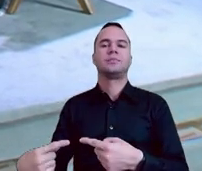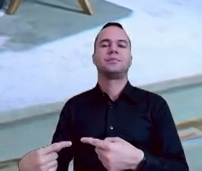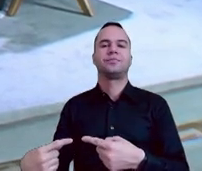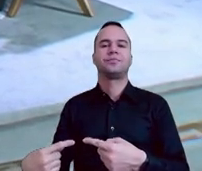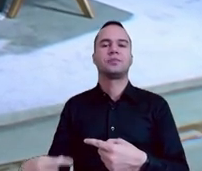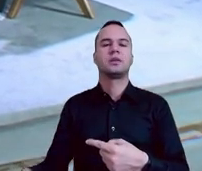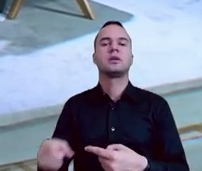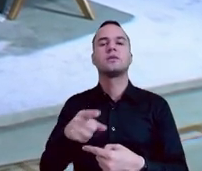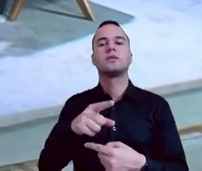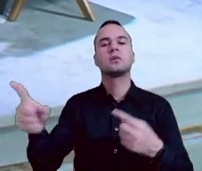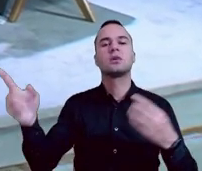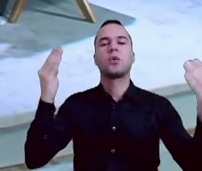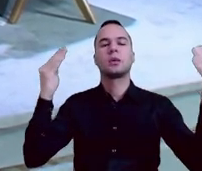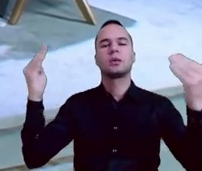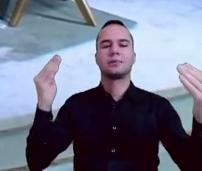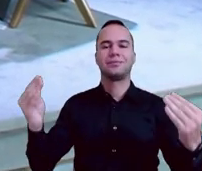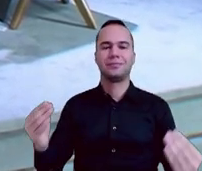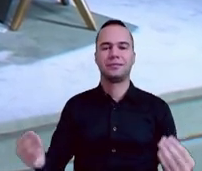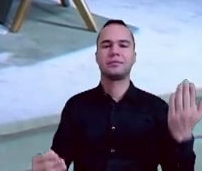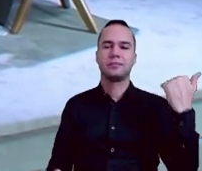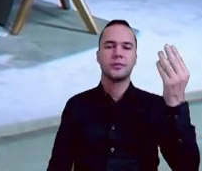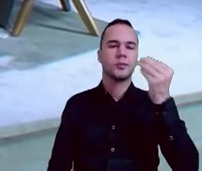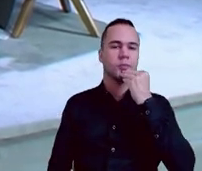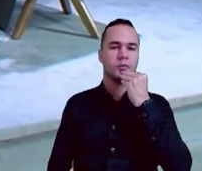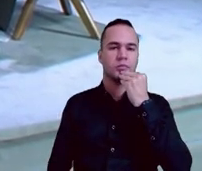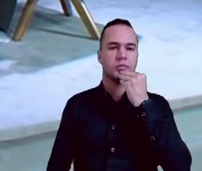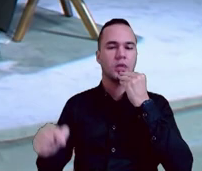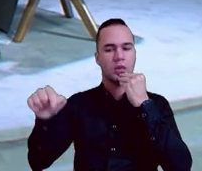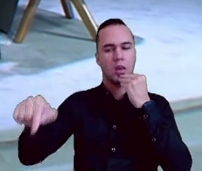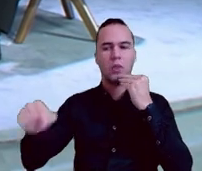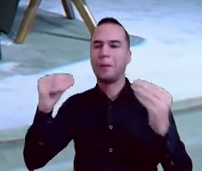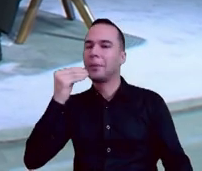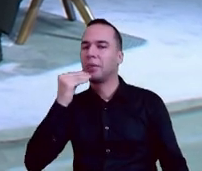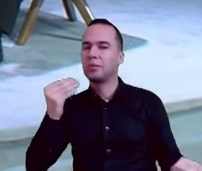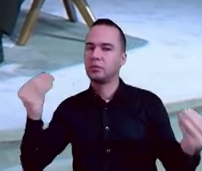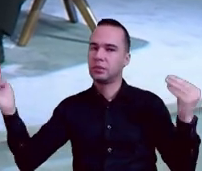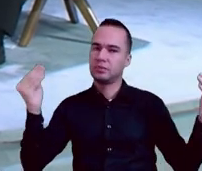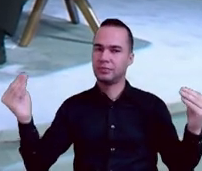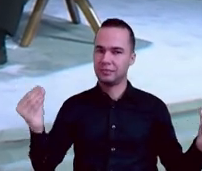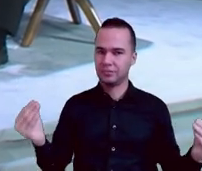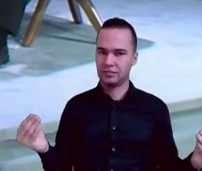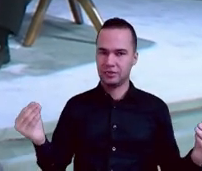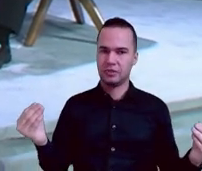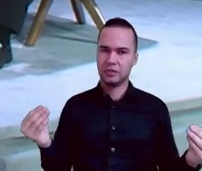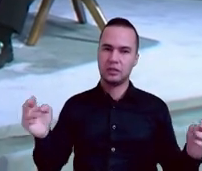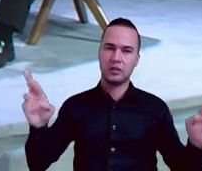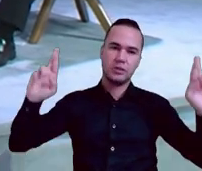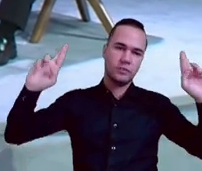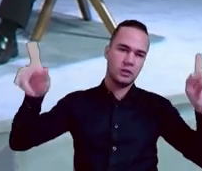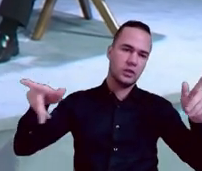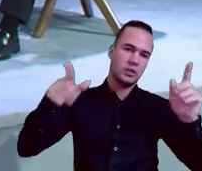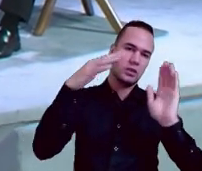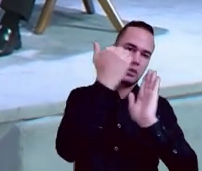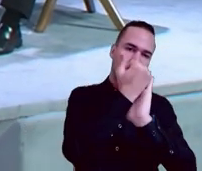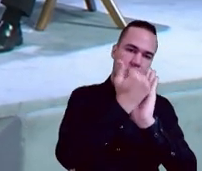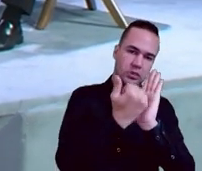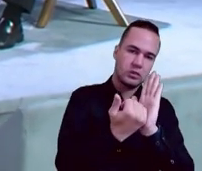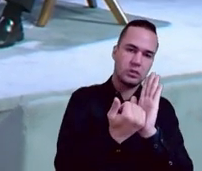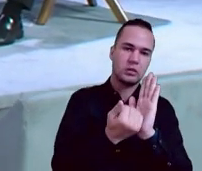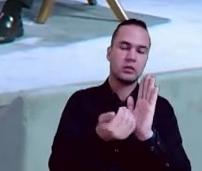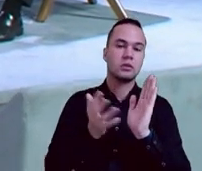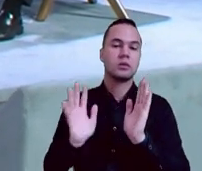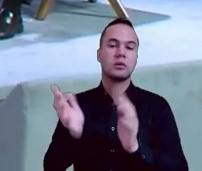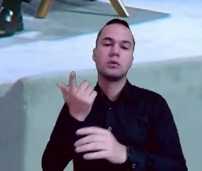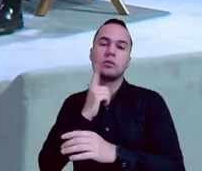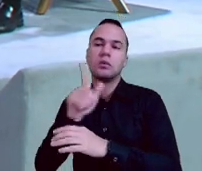tem comparado ao que você tinha de oportunidade lá atrás com que você tá tendo de oportunidade de hoje os termos já são outros já tem conseguido entrar em situações melhores